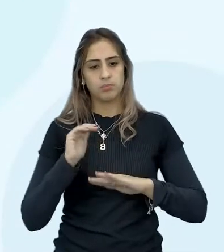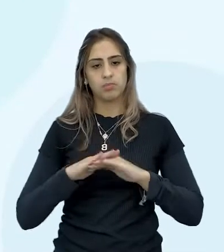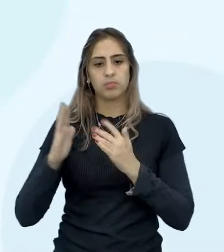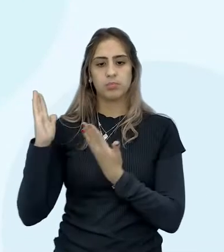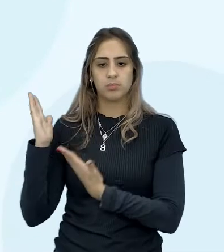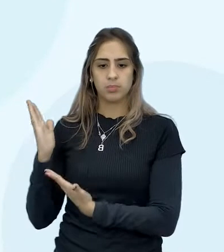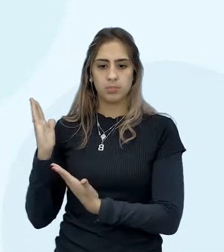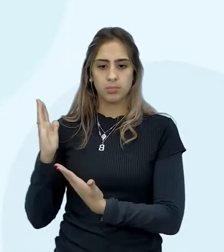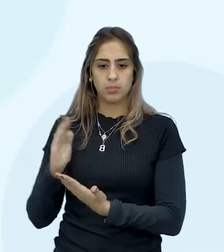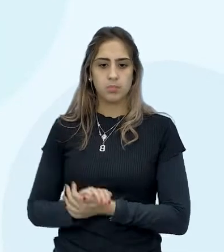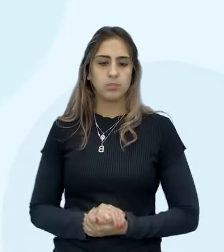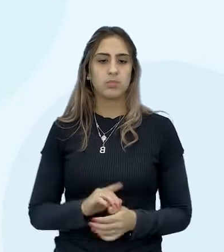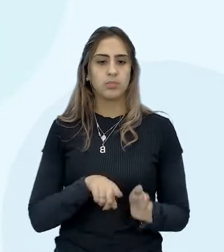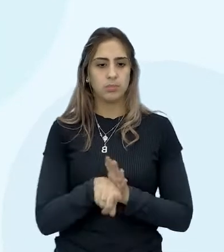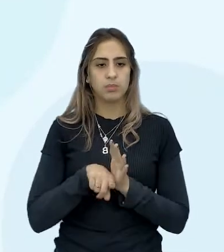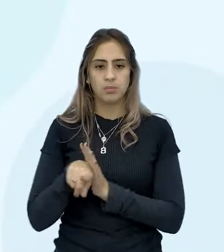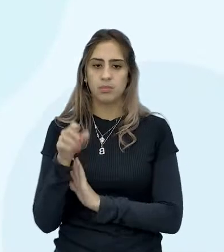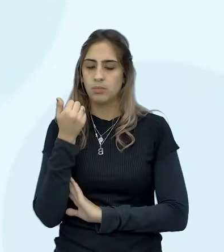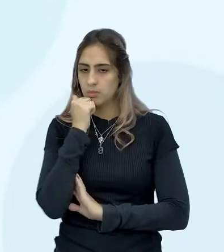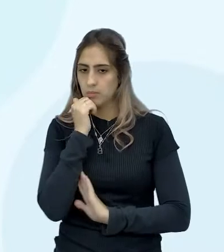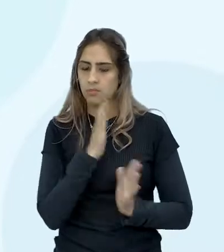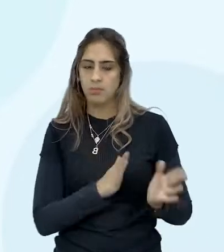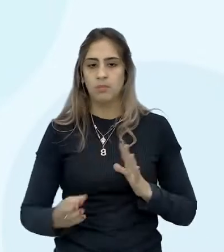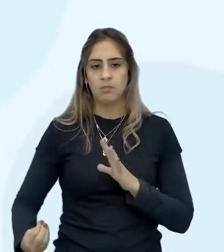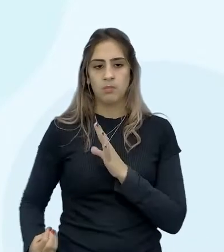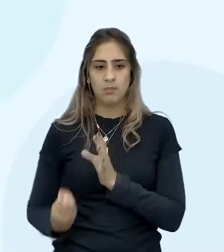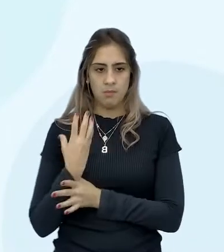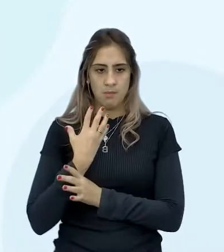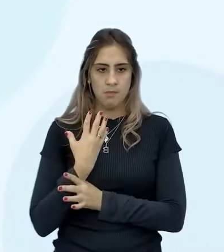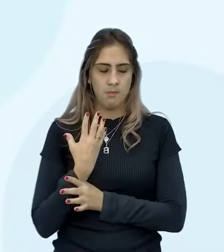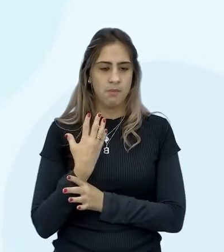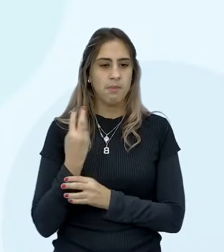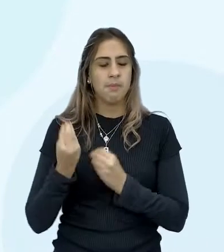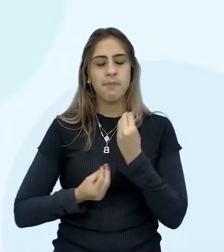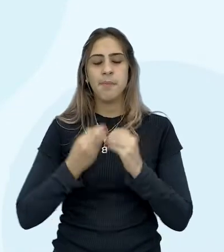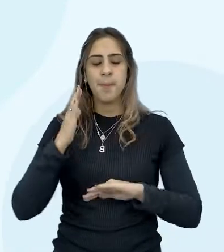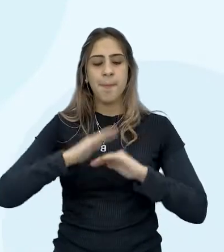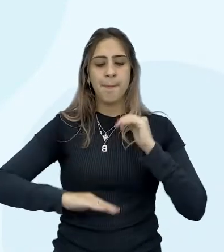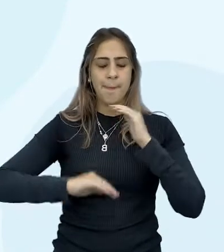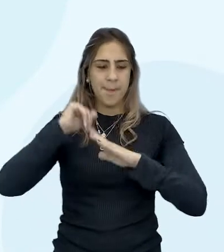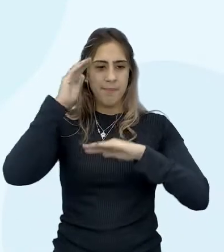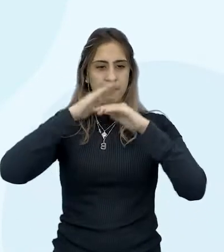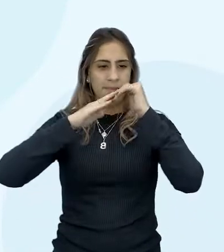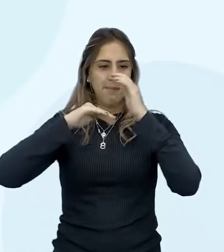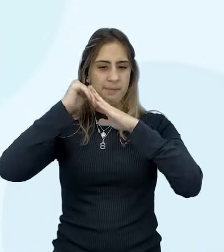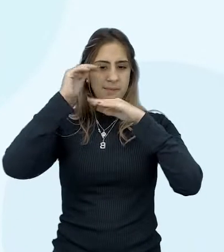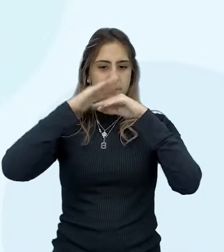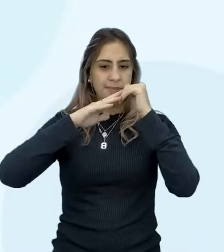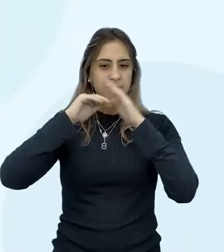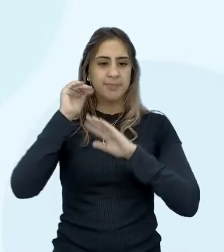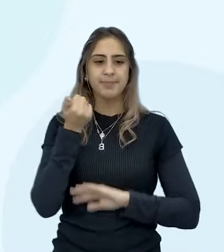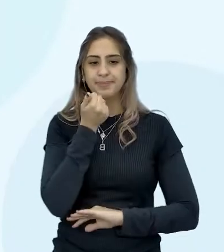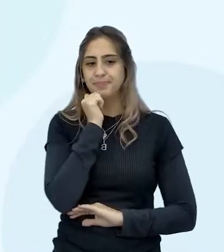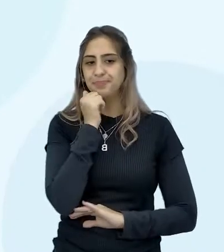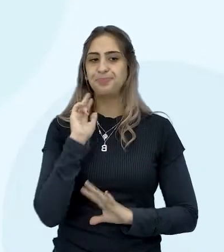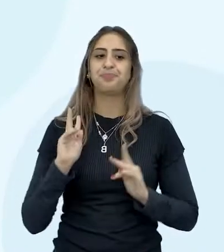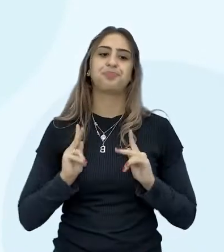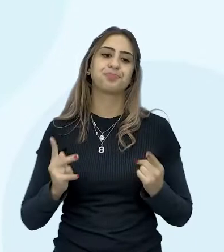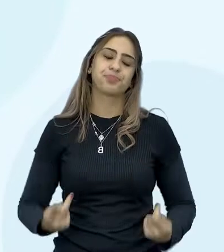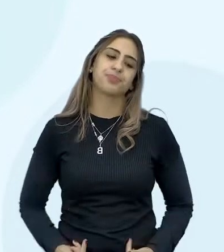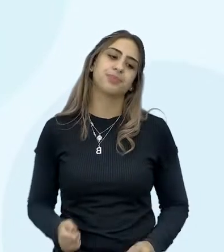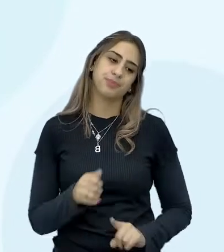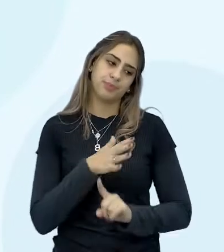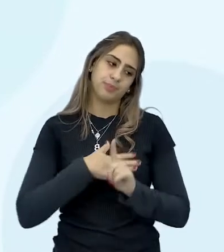eixos estruturantes, que é a investigação científica e processos criativos, assim como as habilidades das ciências humanas e